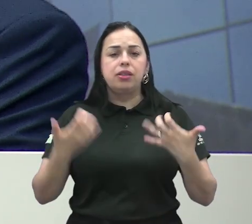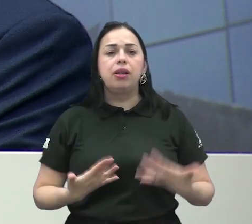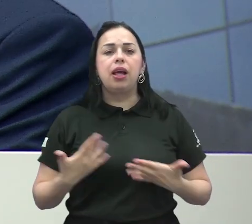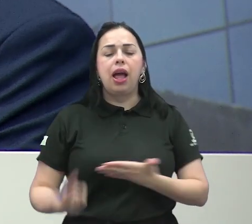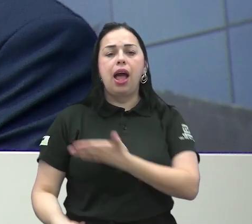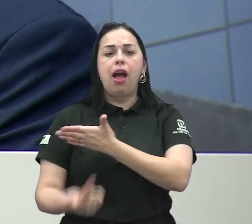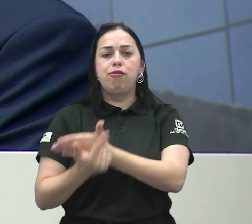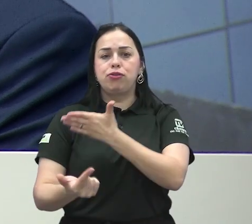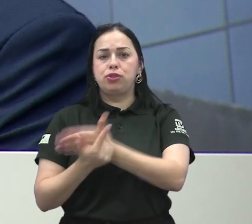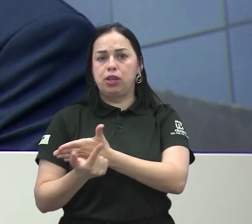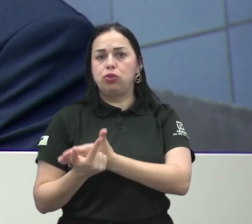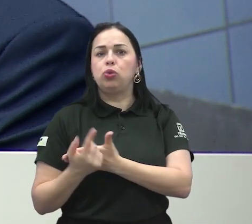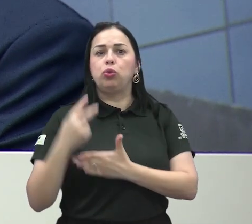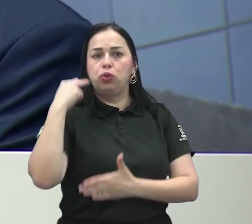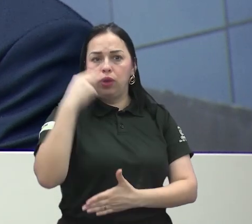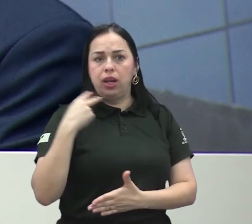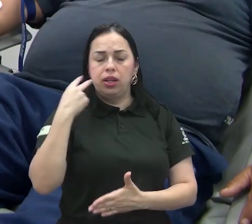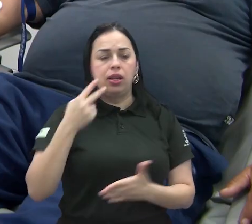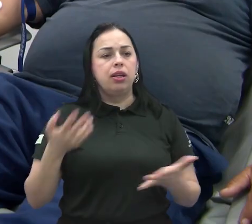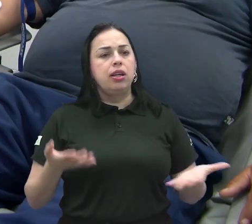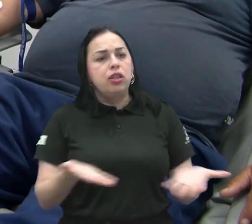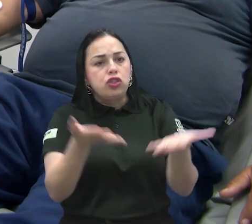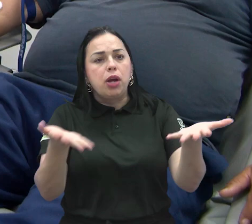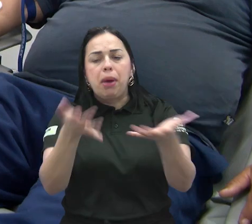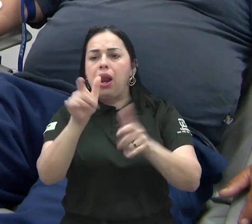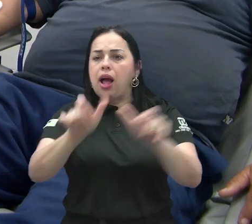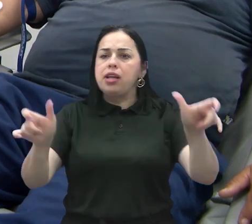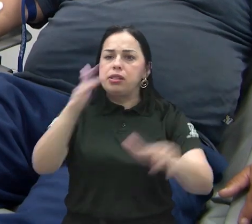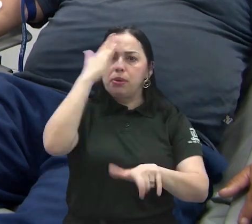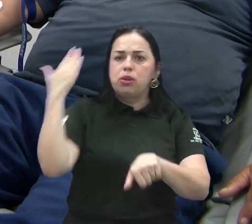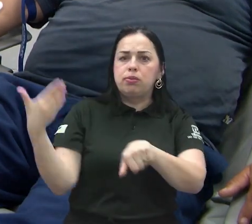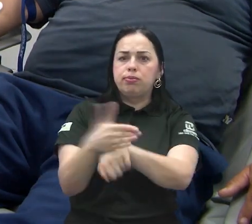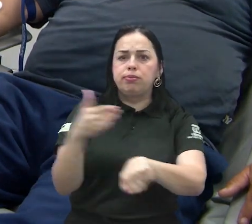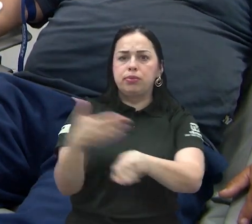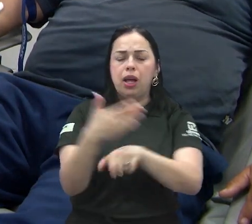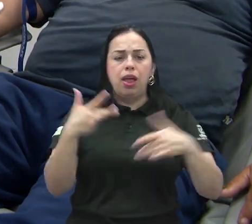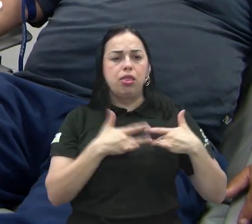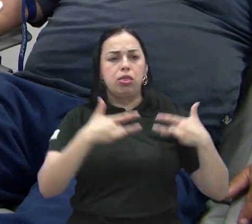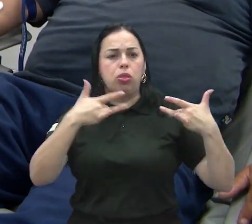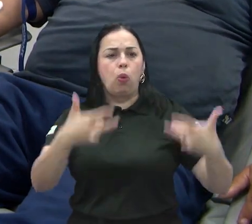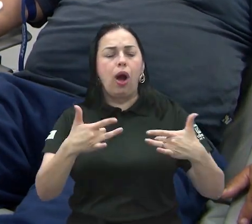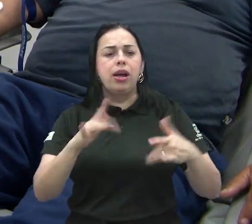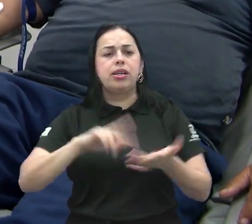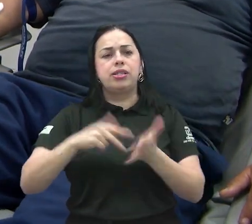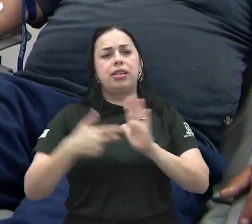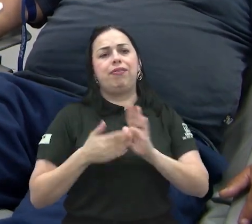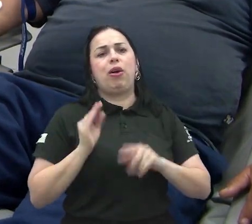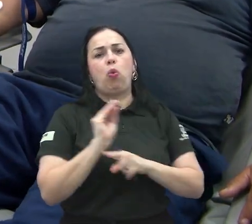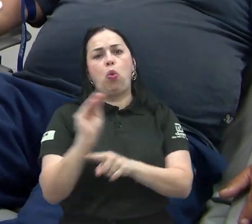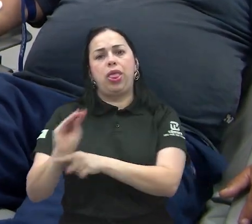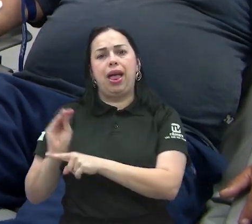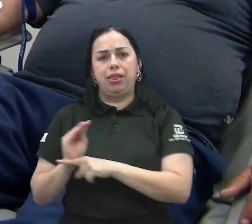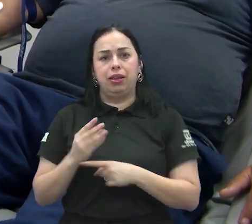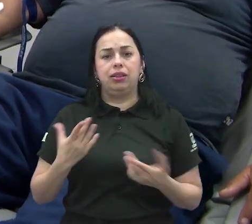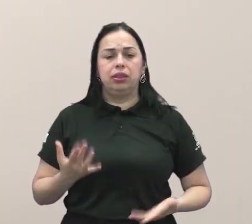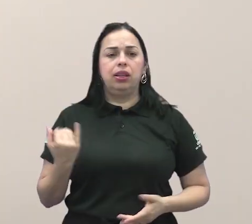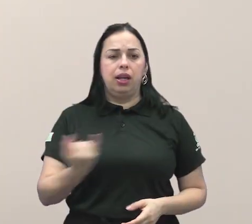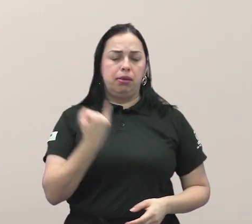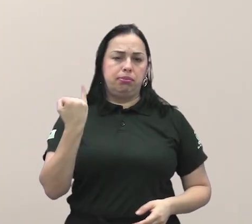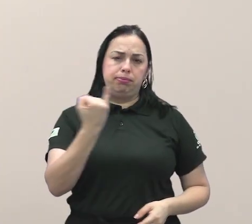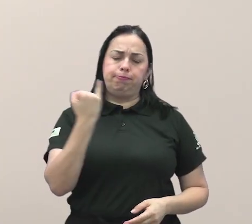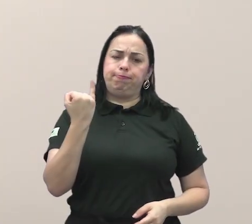Sidney Campos, é papel do poder público estimular que mais pessoas realizem esse ato de amor e cuidado com o